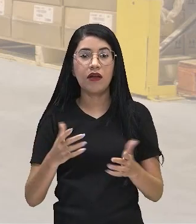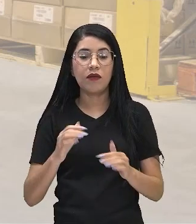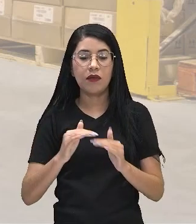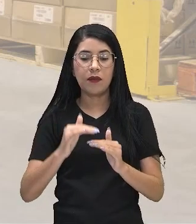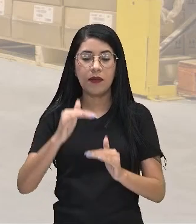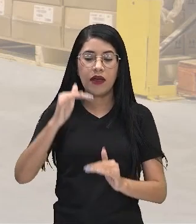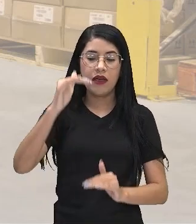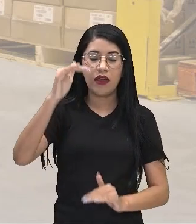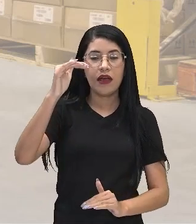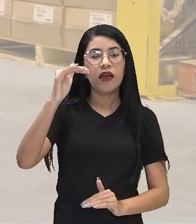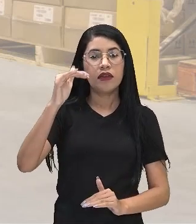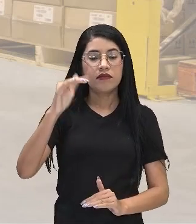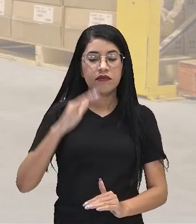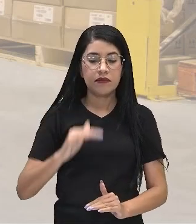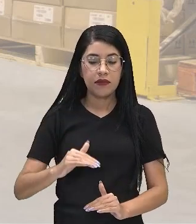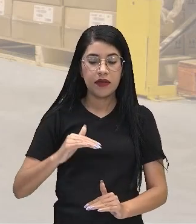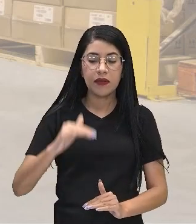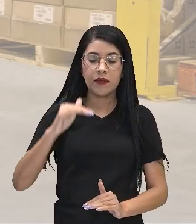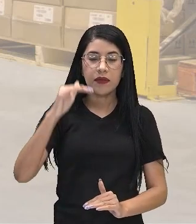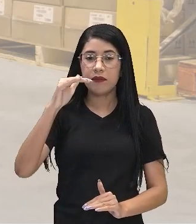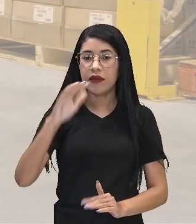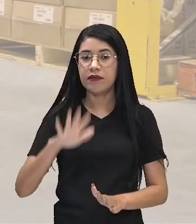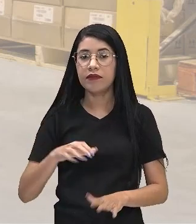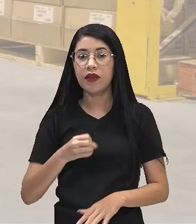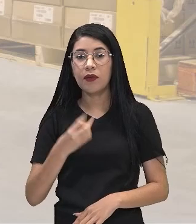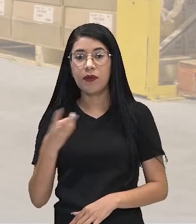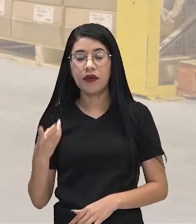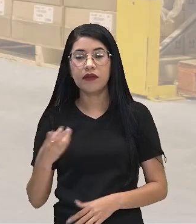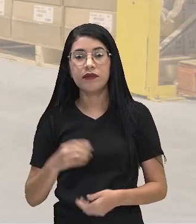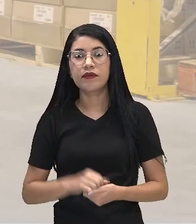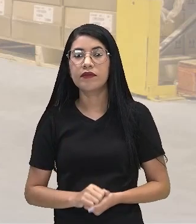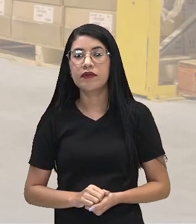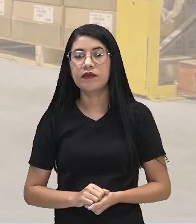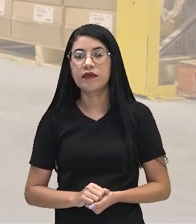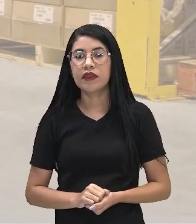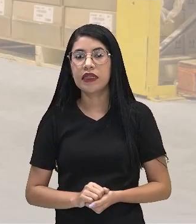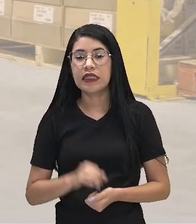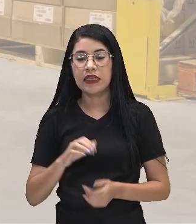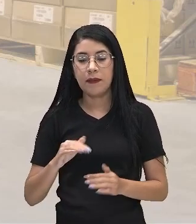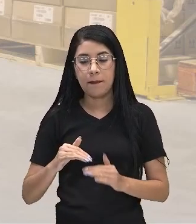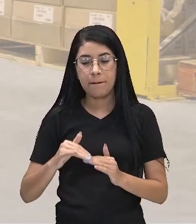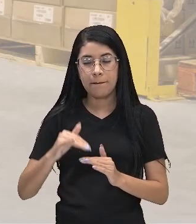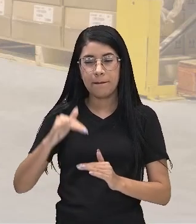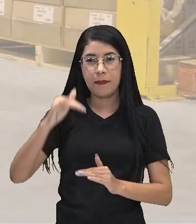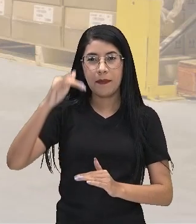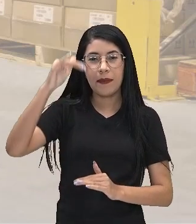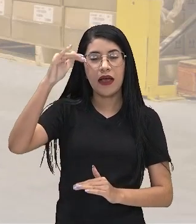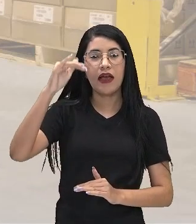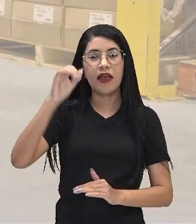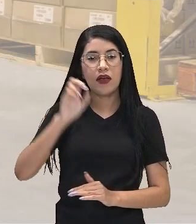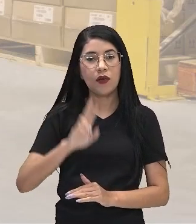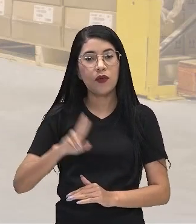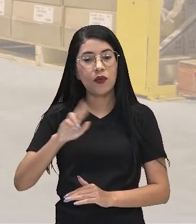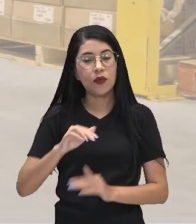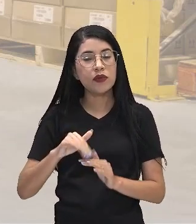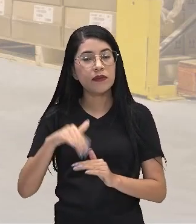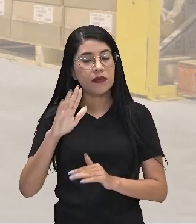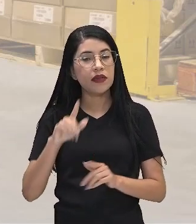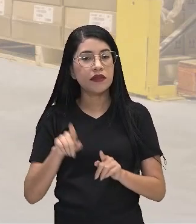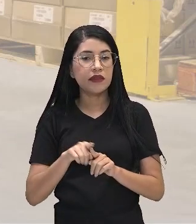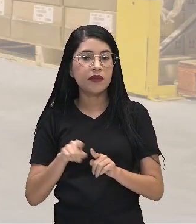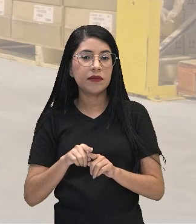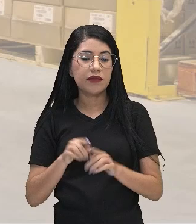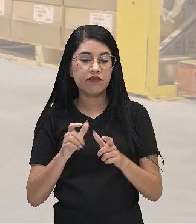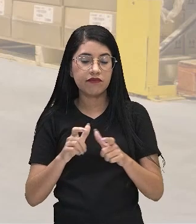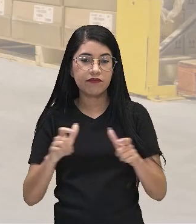indo aí os empilhamentos das caixas, né? Se eu empilhar, quanto mais alto eu empilhar, mais espaço eu vou precisar, né?